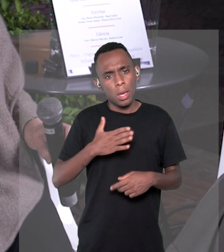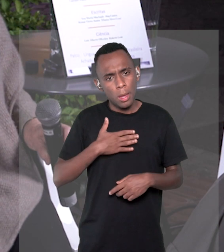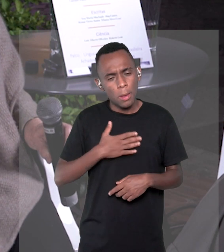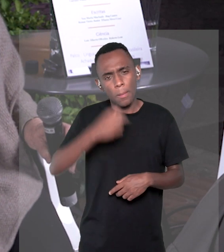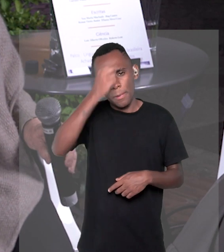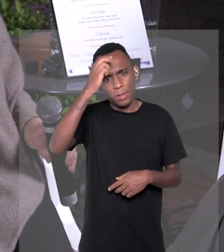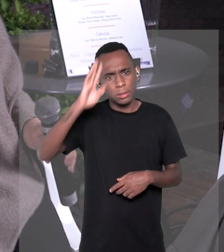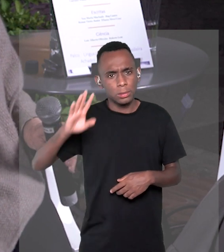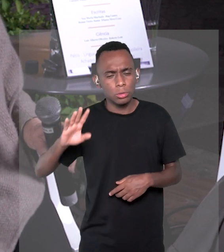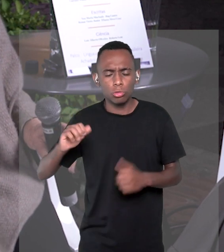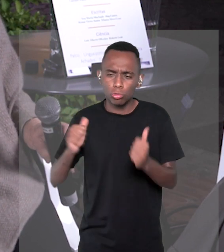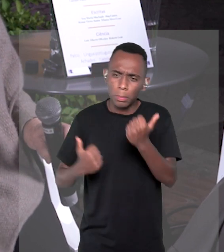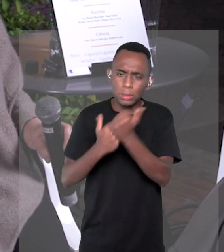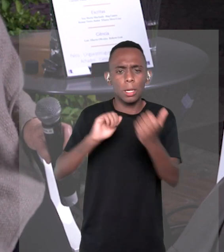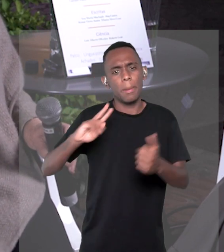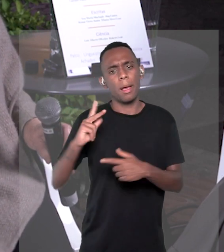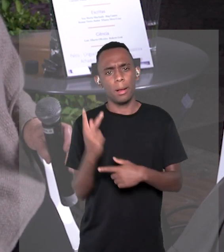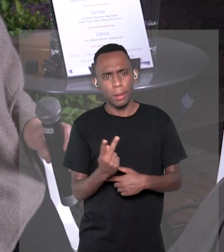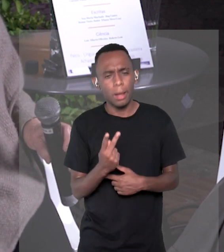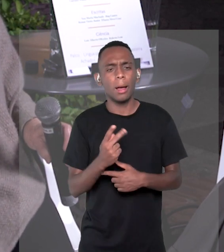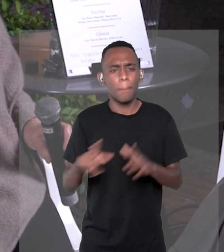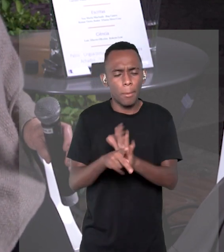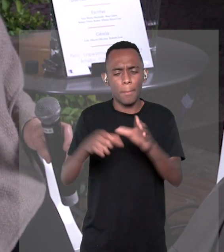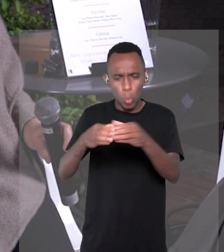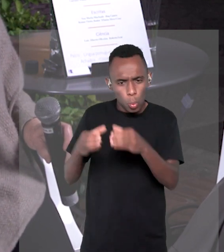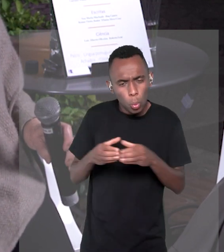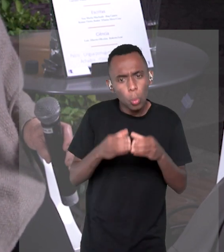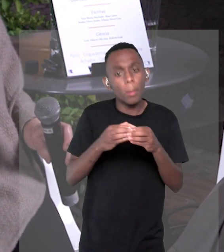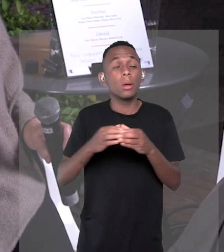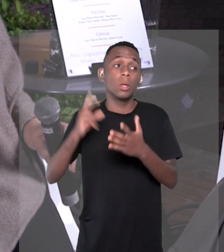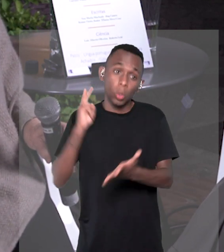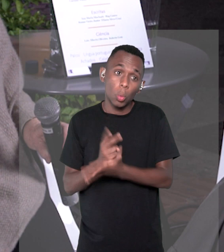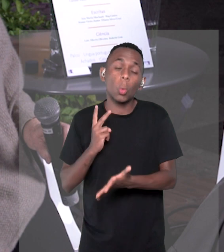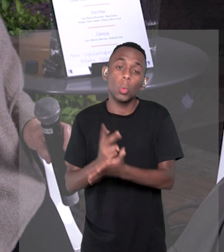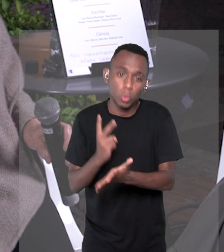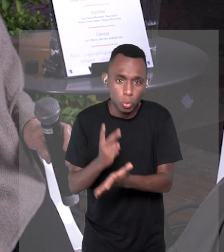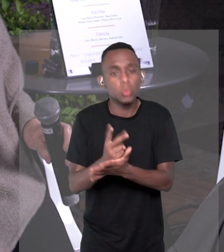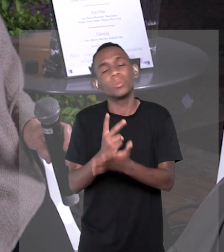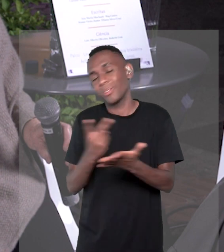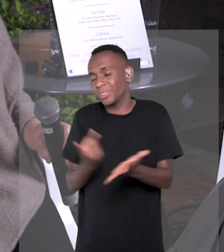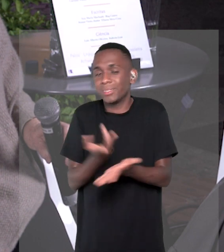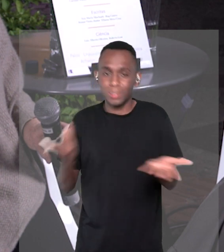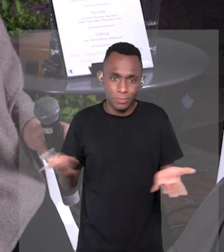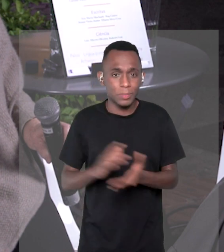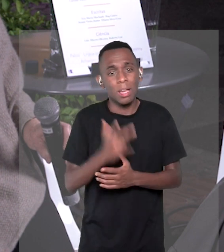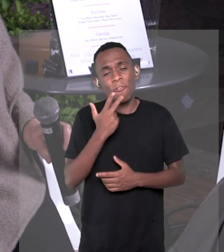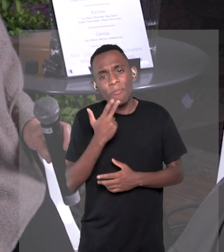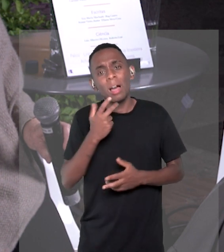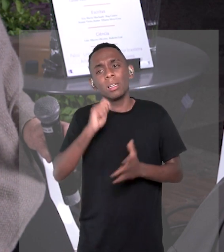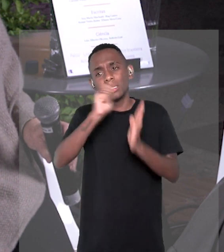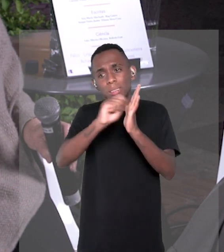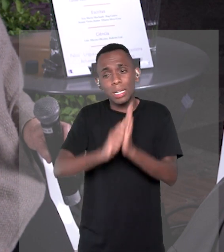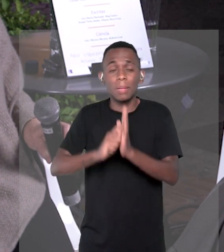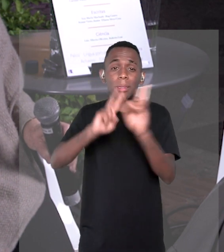para que o Brasil tenha democracia, e está aí a minha luta continuando. Eu luto pelos direitos humanos, fui de todas as comissões, com o prefeito